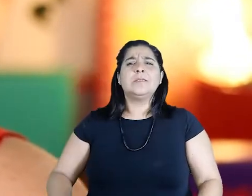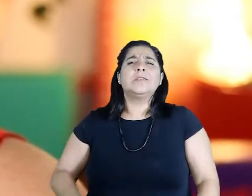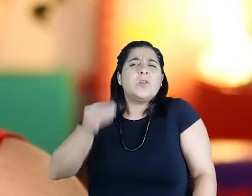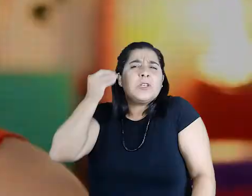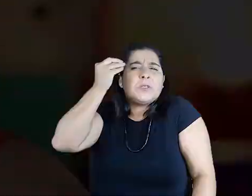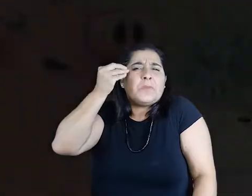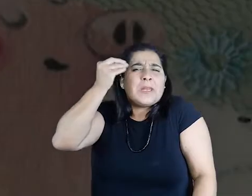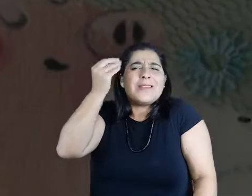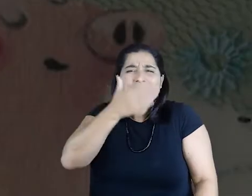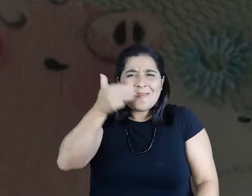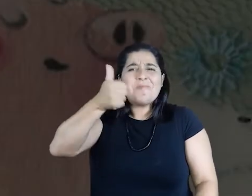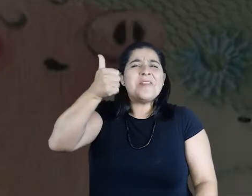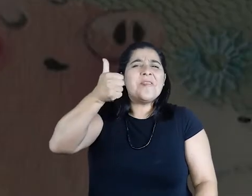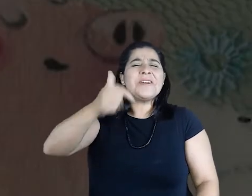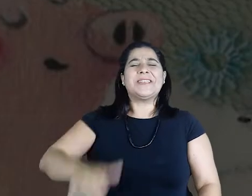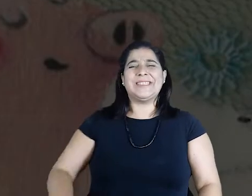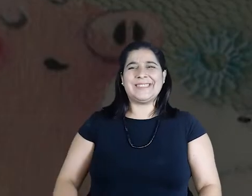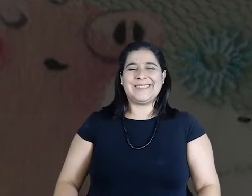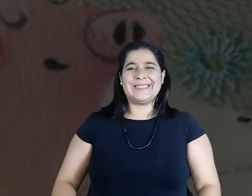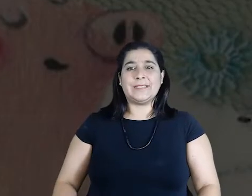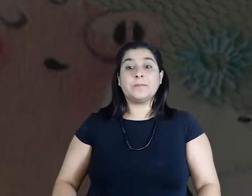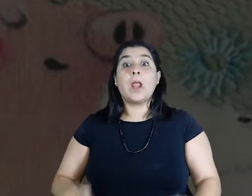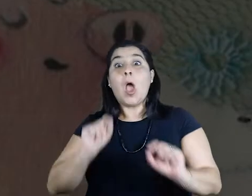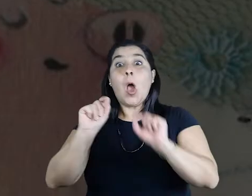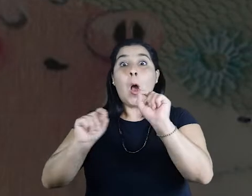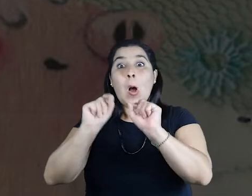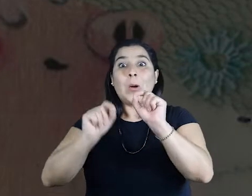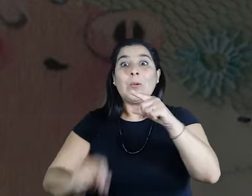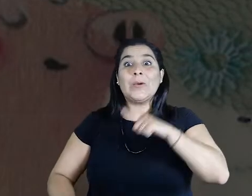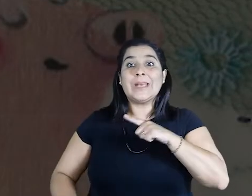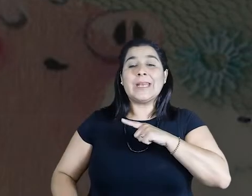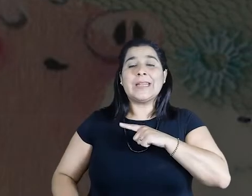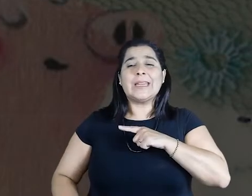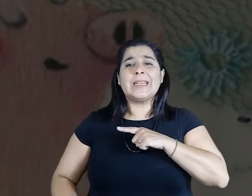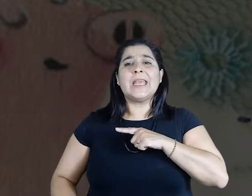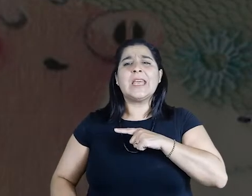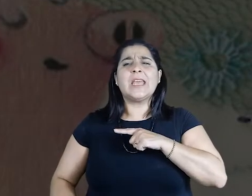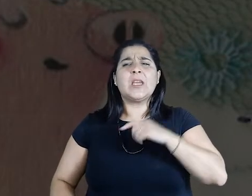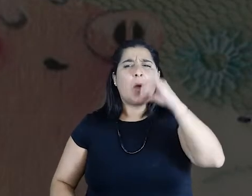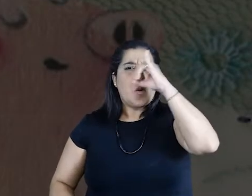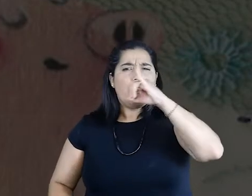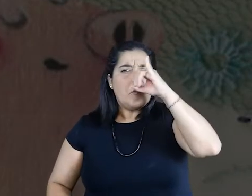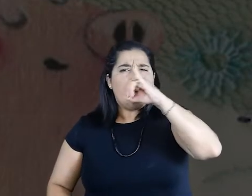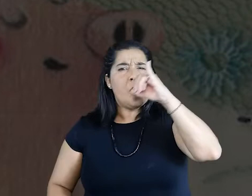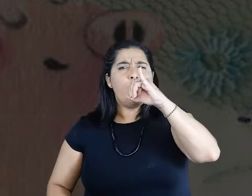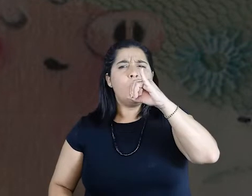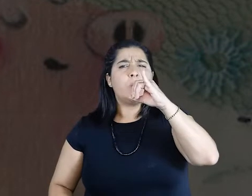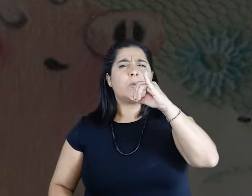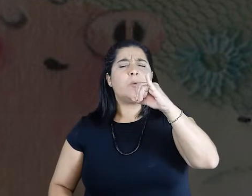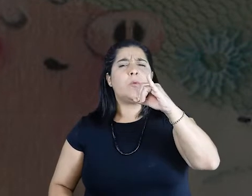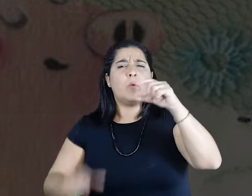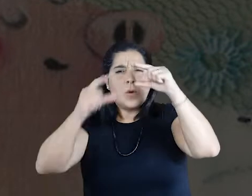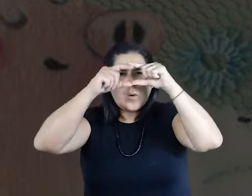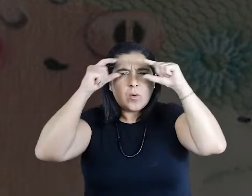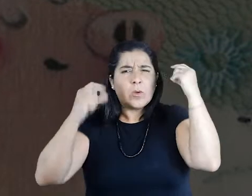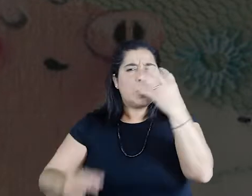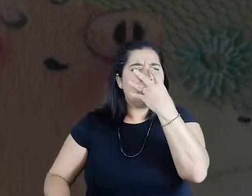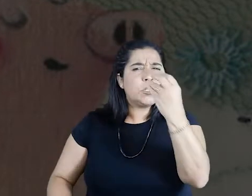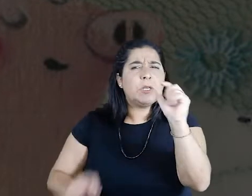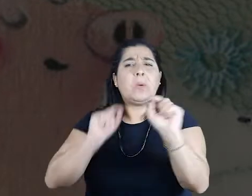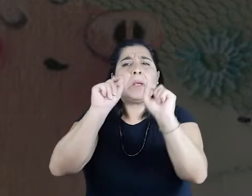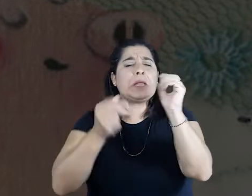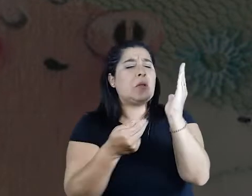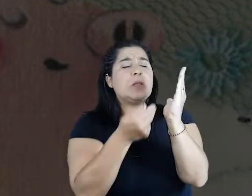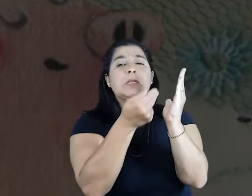fortalece a experiência leitora. O que tem, gente, atrás do porco e do guaxinim? Vejam lá, quem me descreve? Título. Um